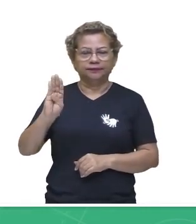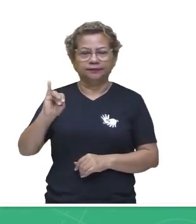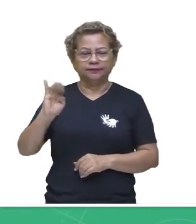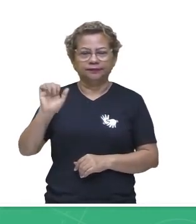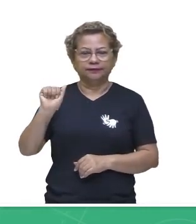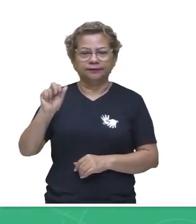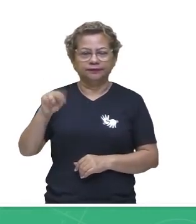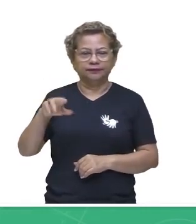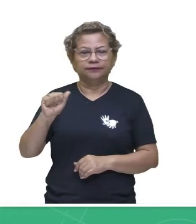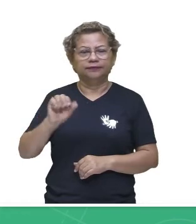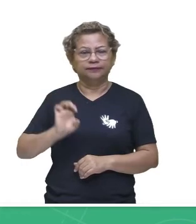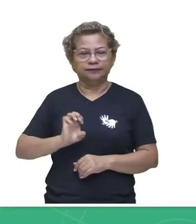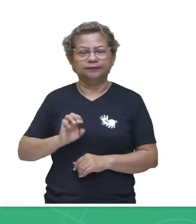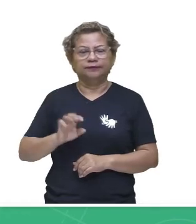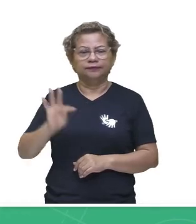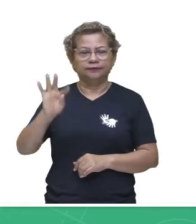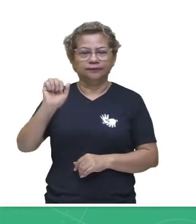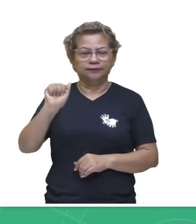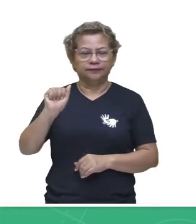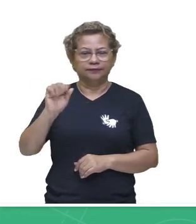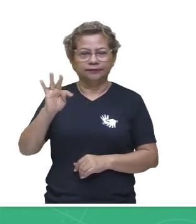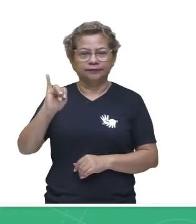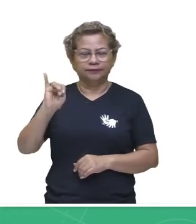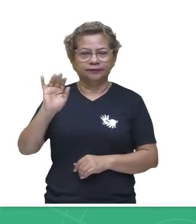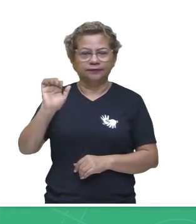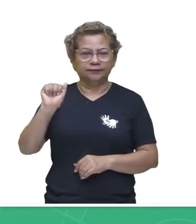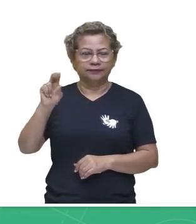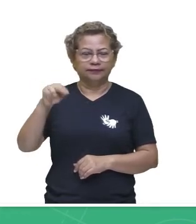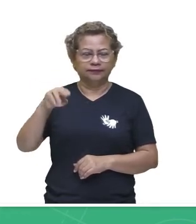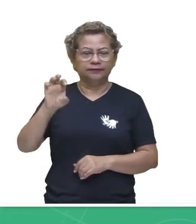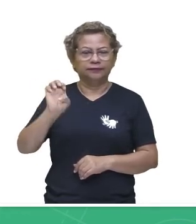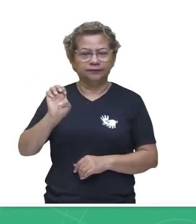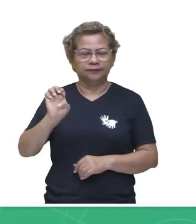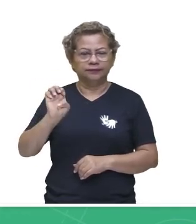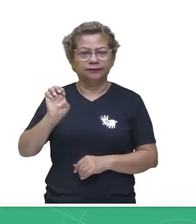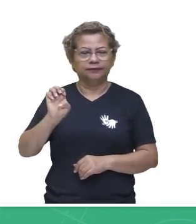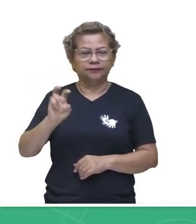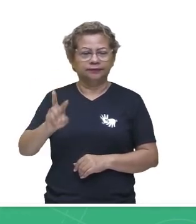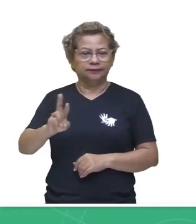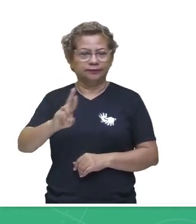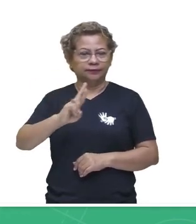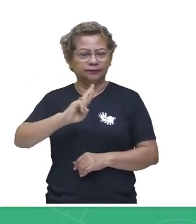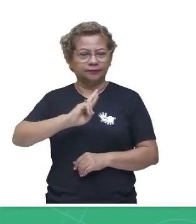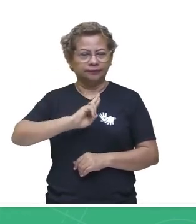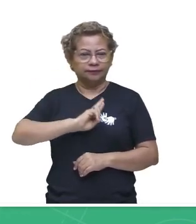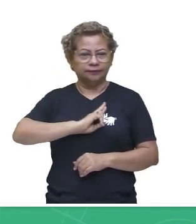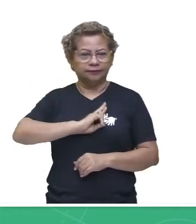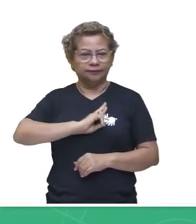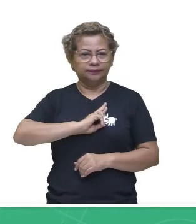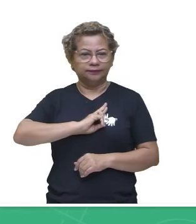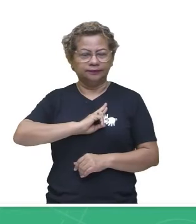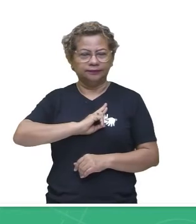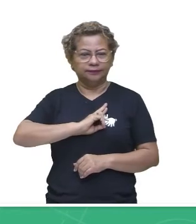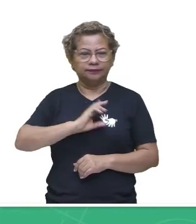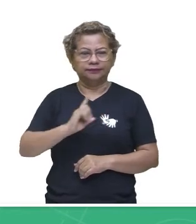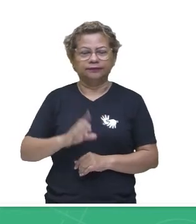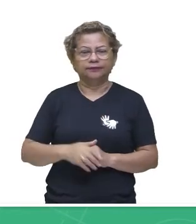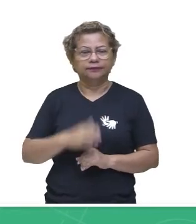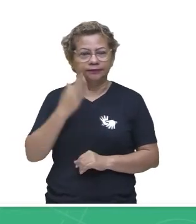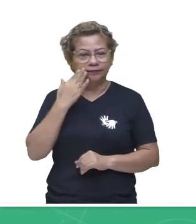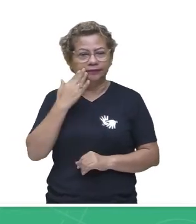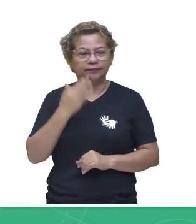E, a Tatiana Daniele, da escola Fátima das Graças, respondeu D. Olha